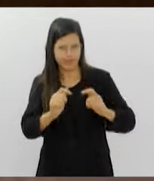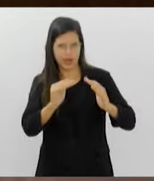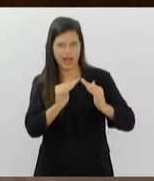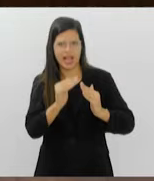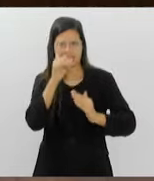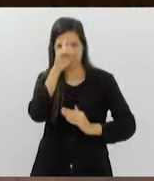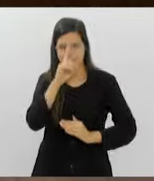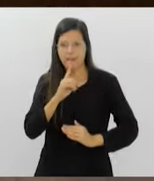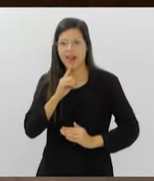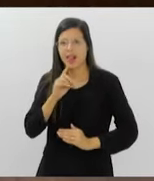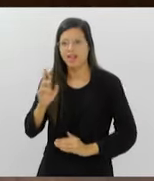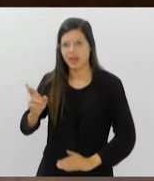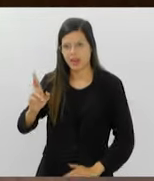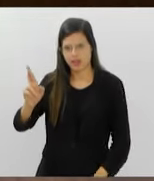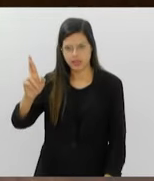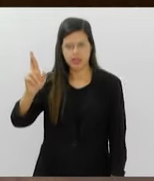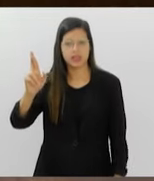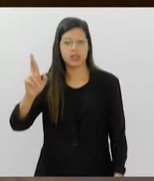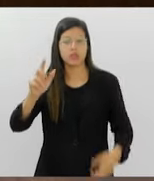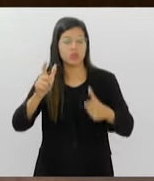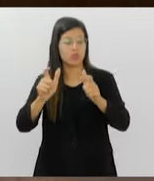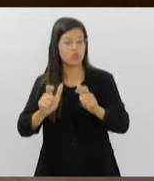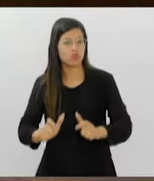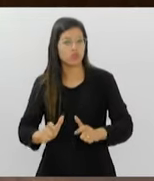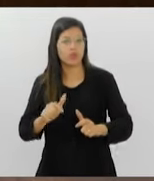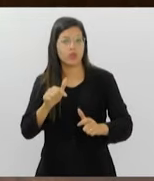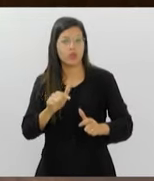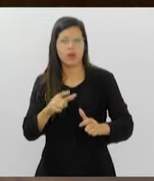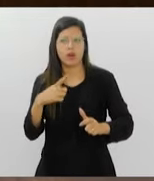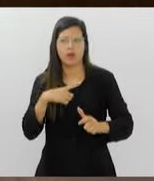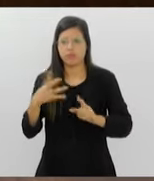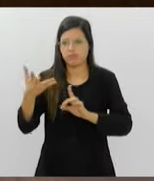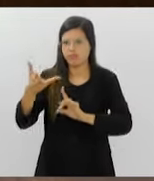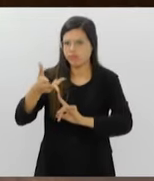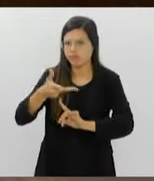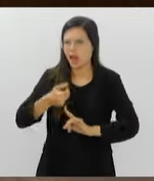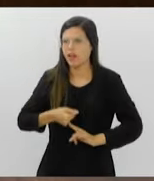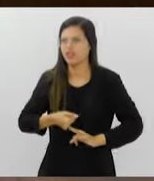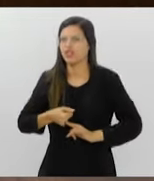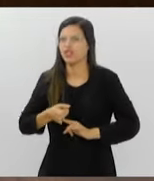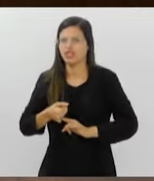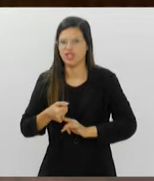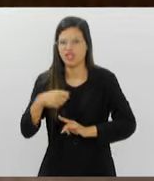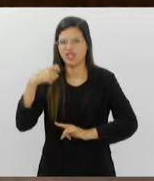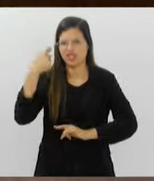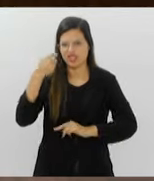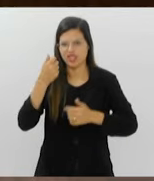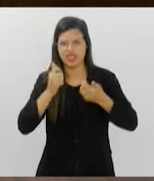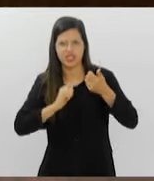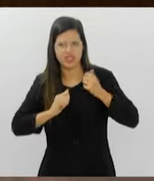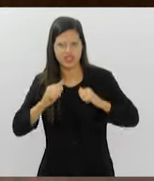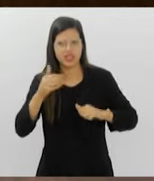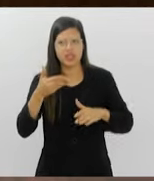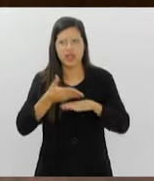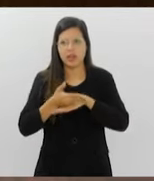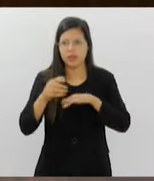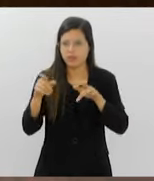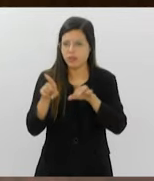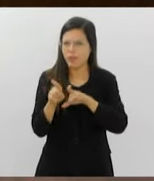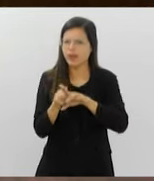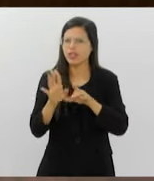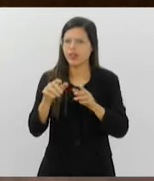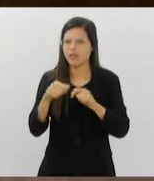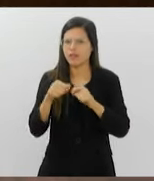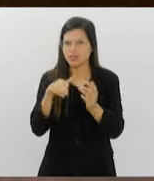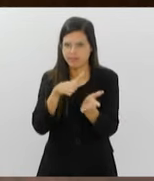em Resende, e é um local onde tem artistas que vão lá, eu mesmo fiz lançamento de alguns livros meus, é um